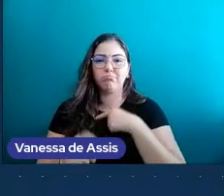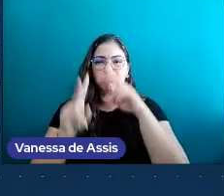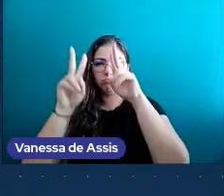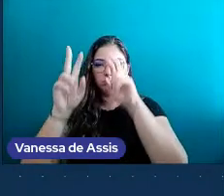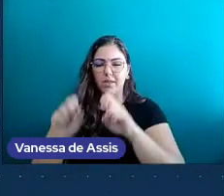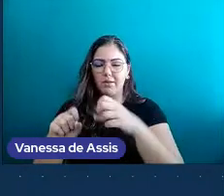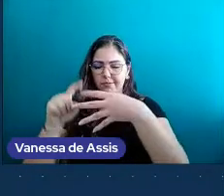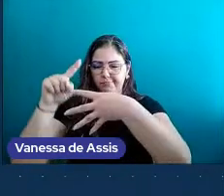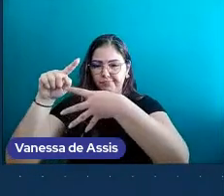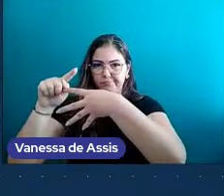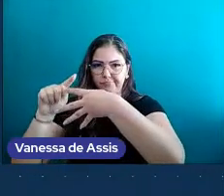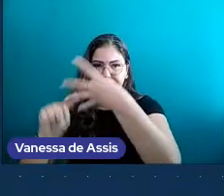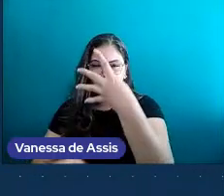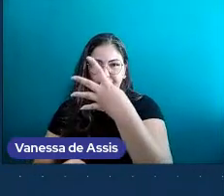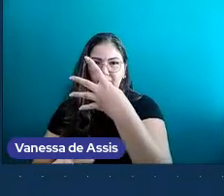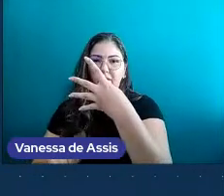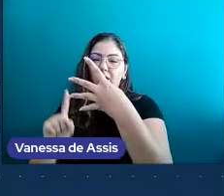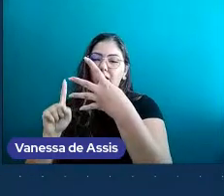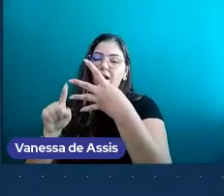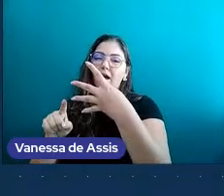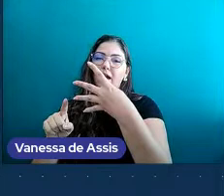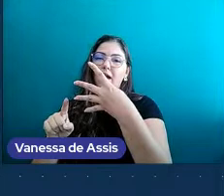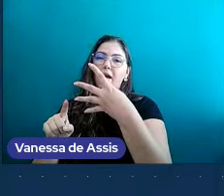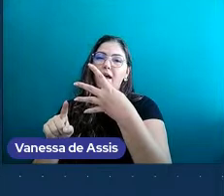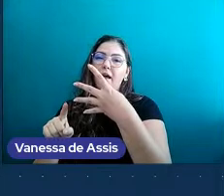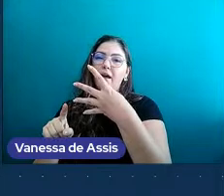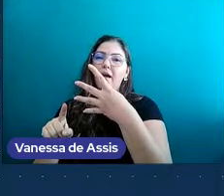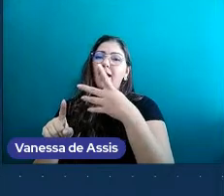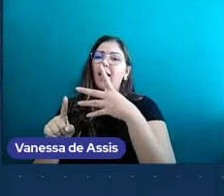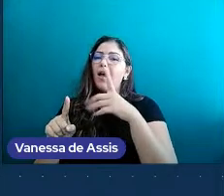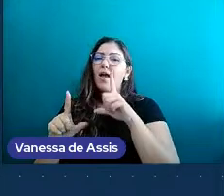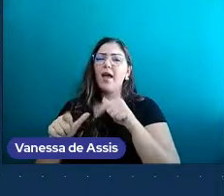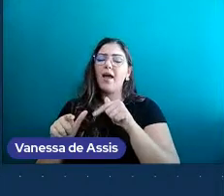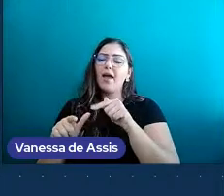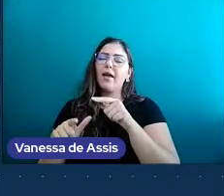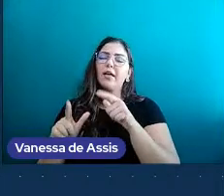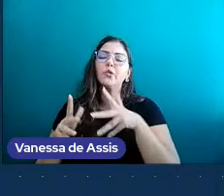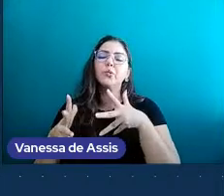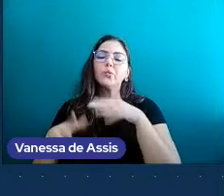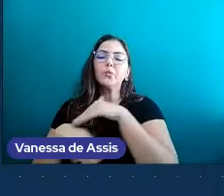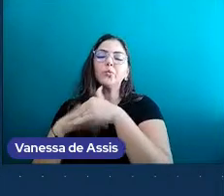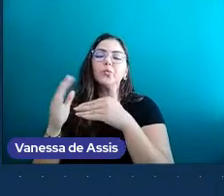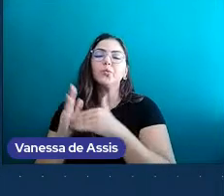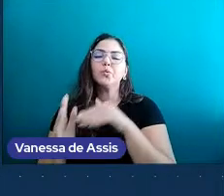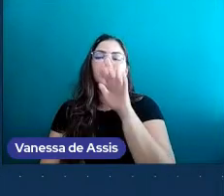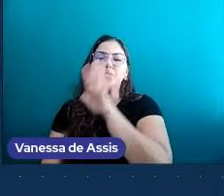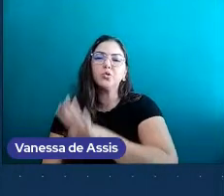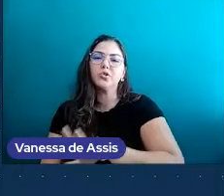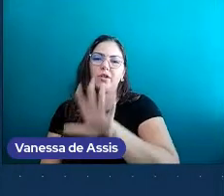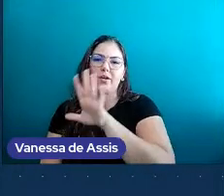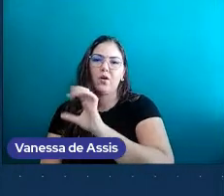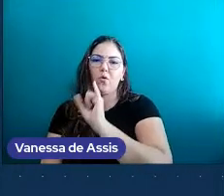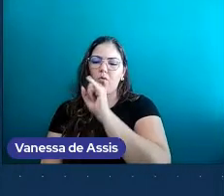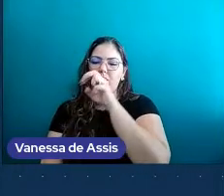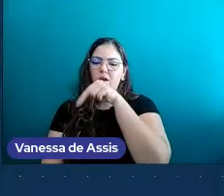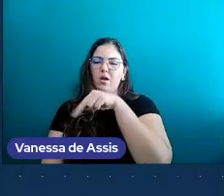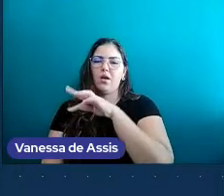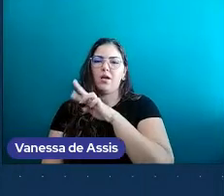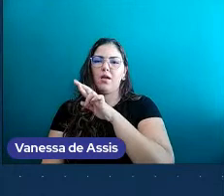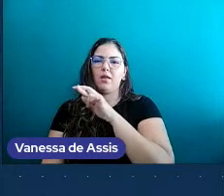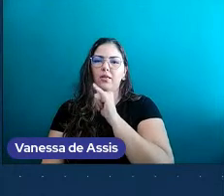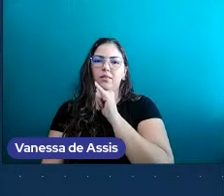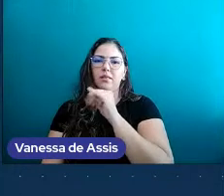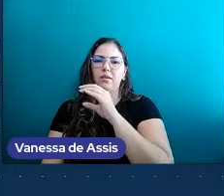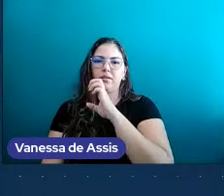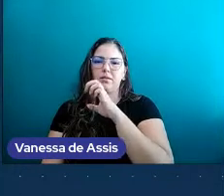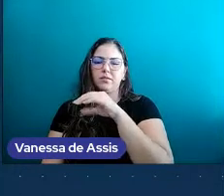ressonância naqueles critérios ditos intrínsecos, próprios da pesquisa qualitativa, que é nesses, então, que a gente se debruça, que